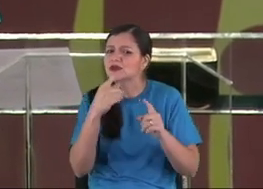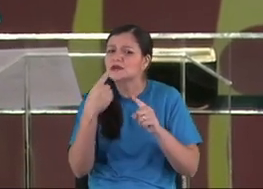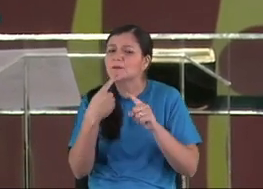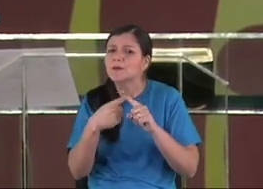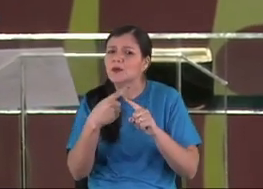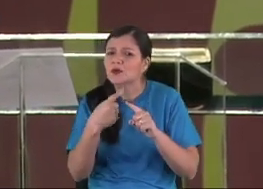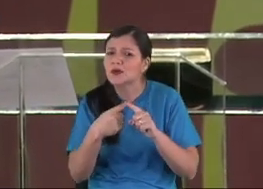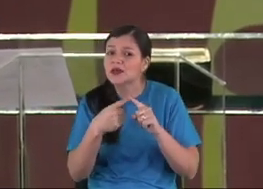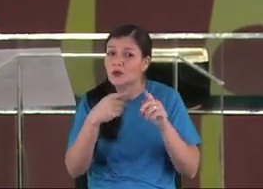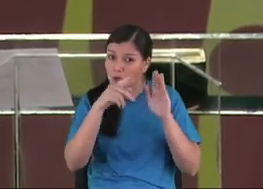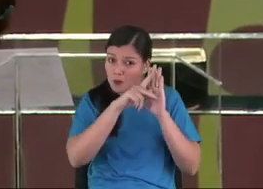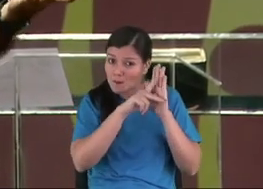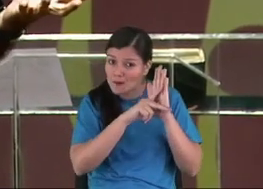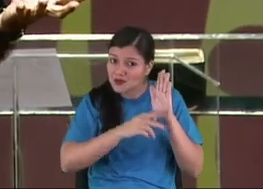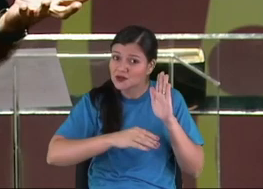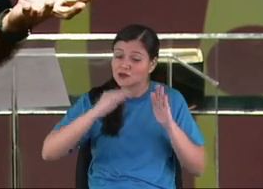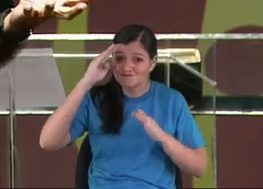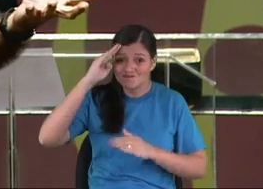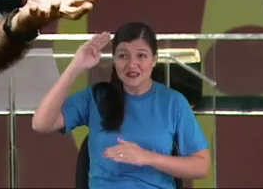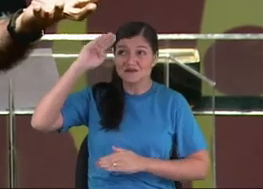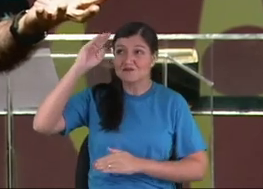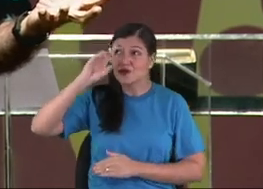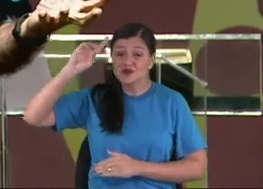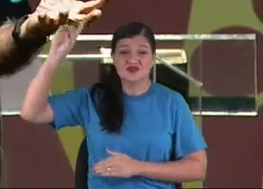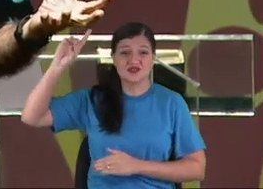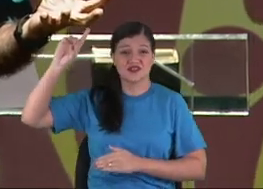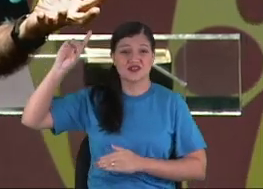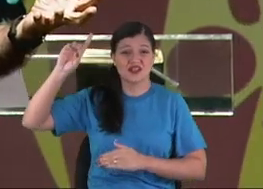original quebrou.